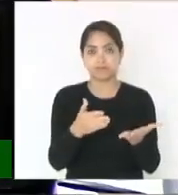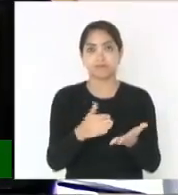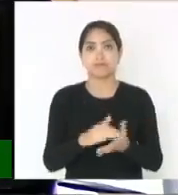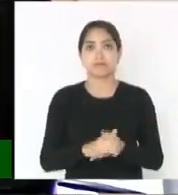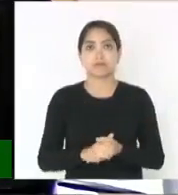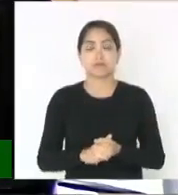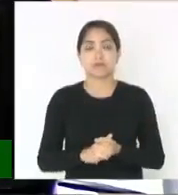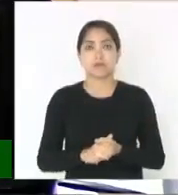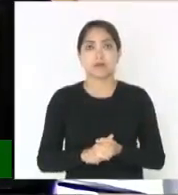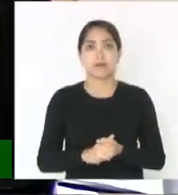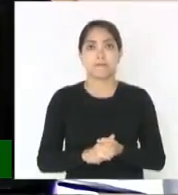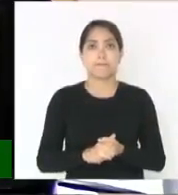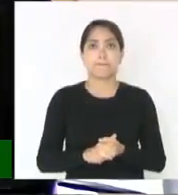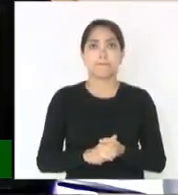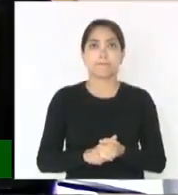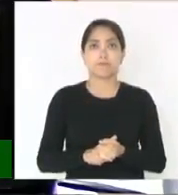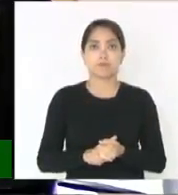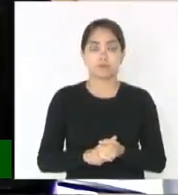Cudilarca.